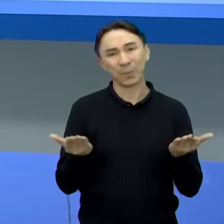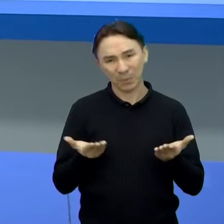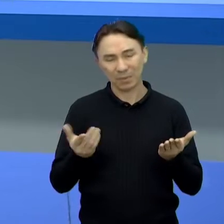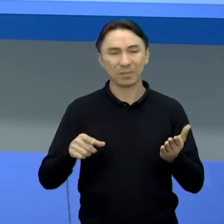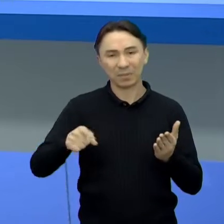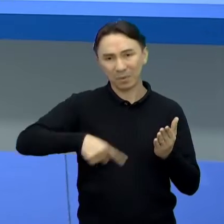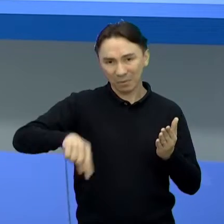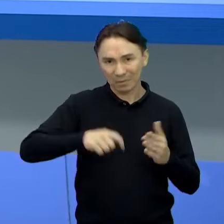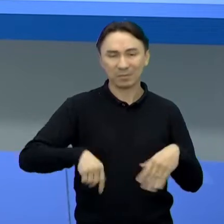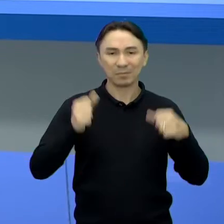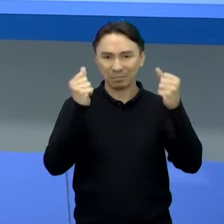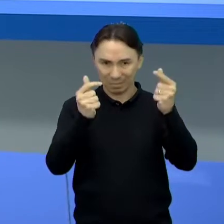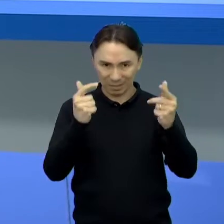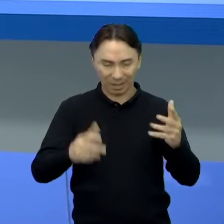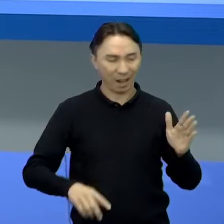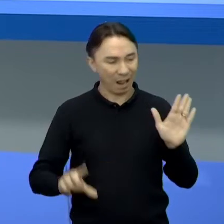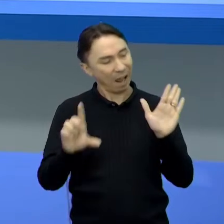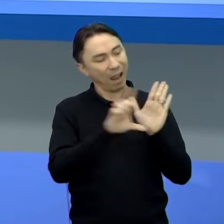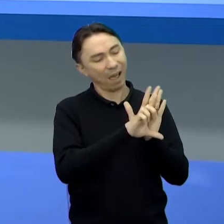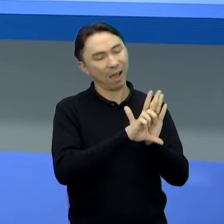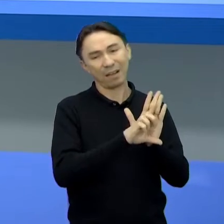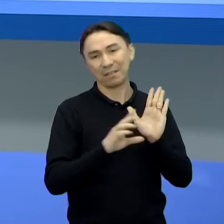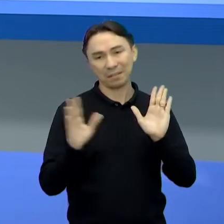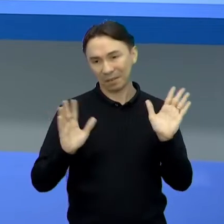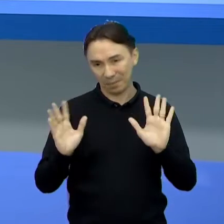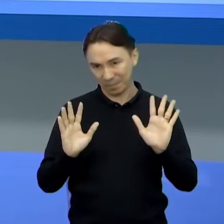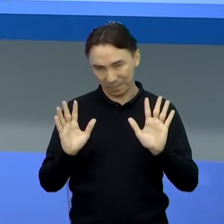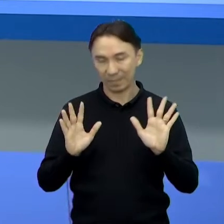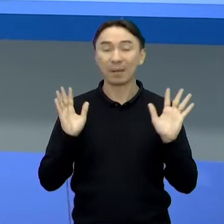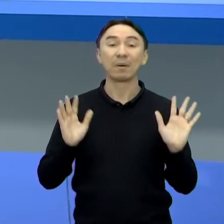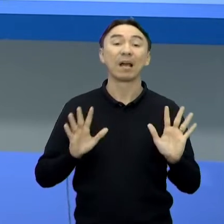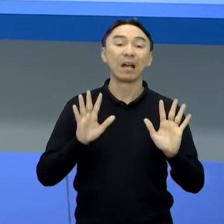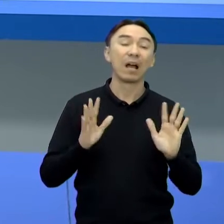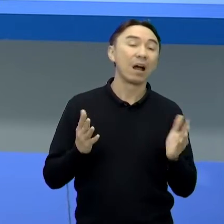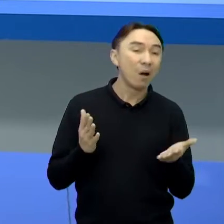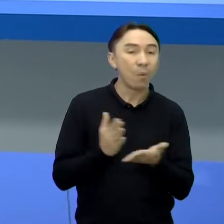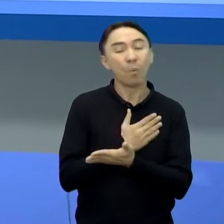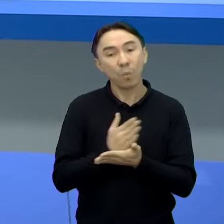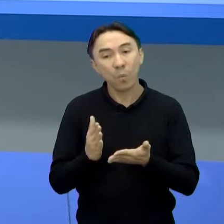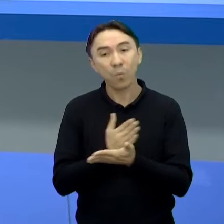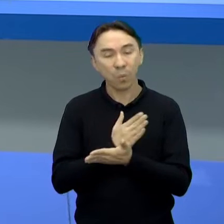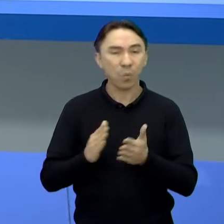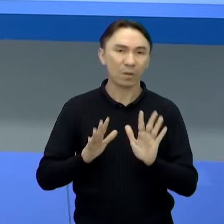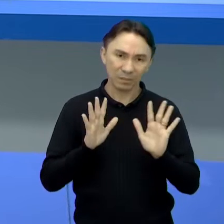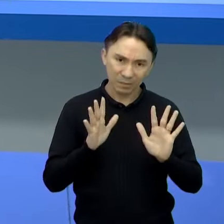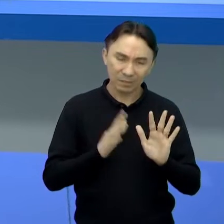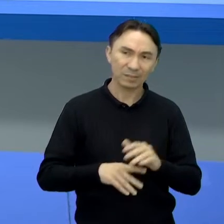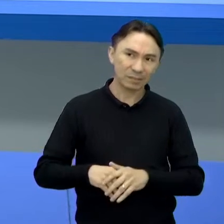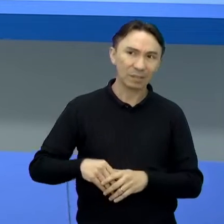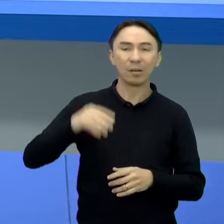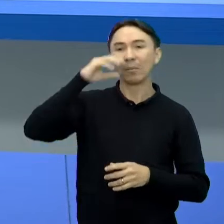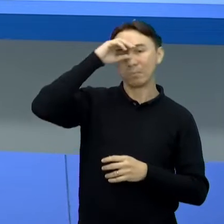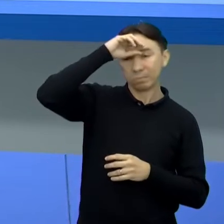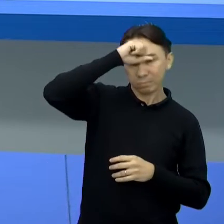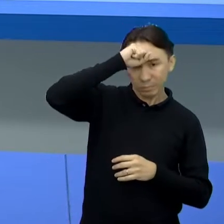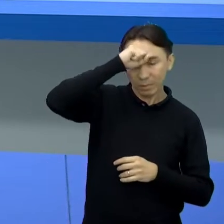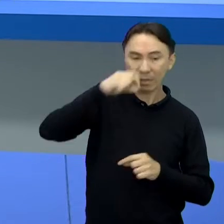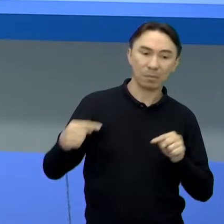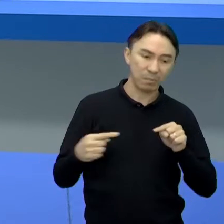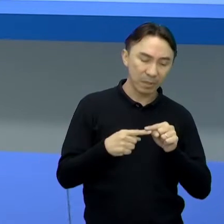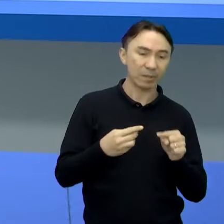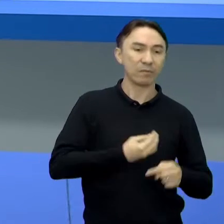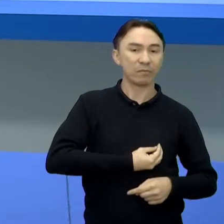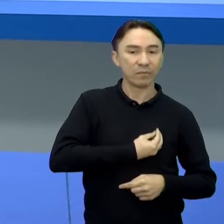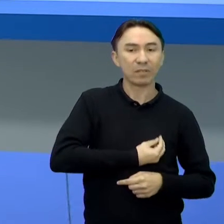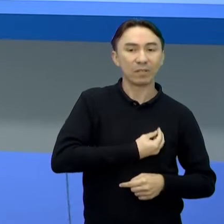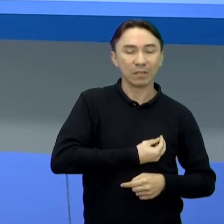ambiental, né? Mas nós temos que entender alguns pontos e para saber como esses pontos incidem no nosso cotidiano,